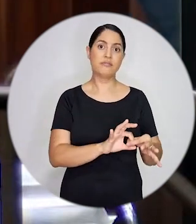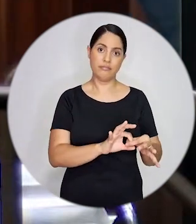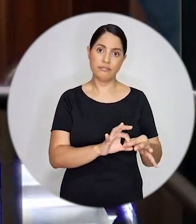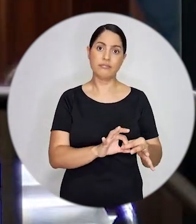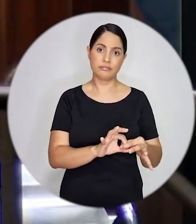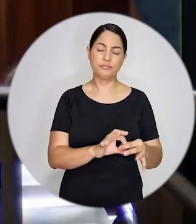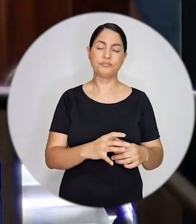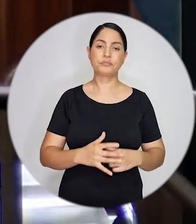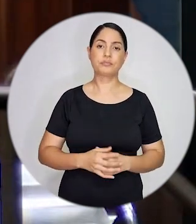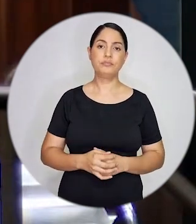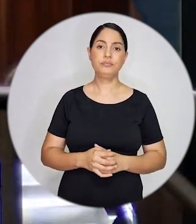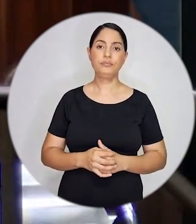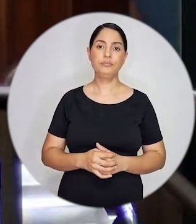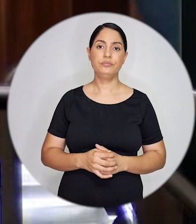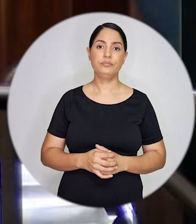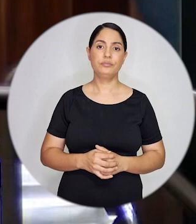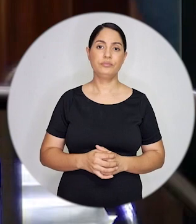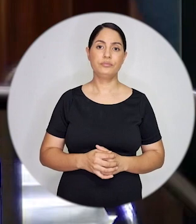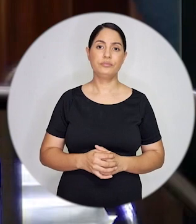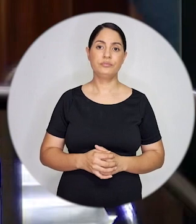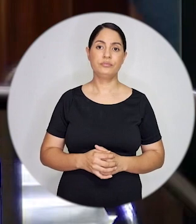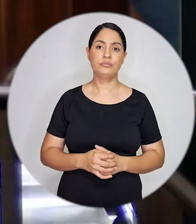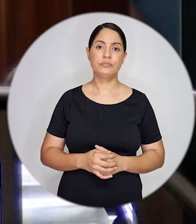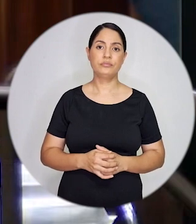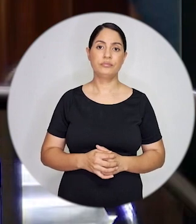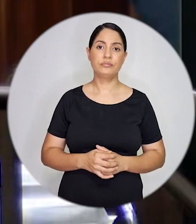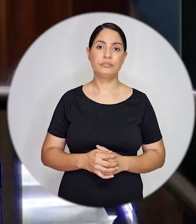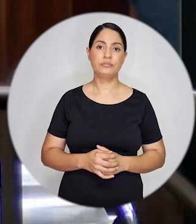cometem violência se inscrevam nos nossos quadros.